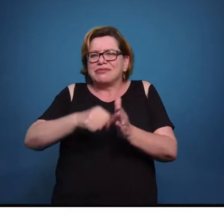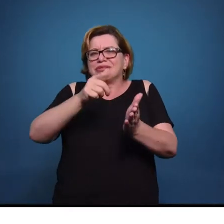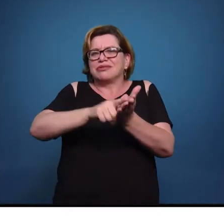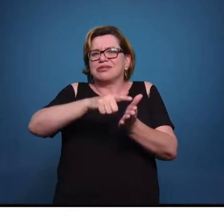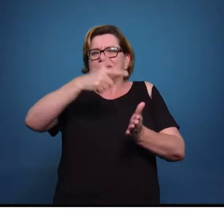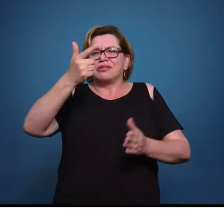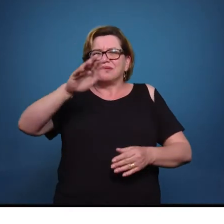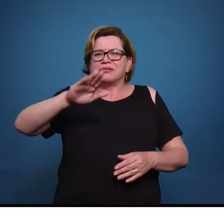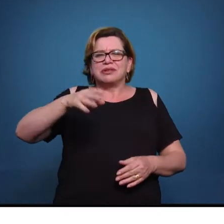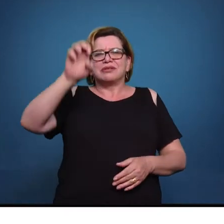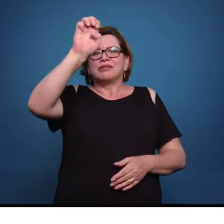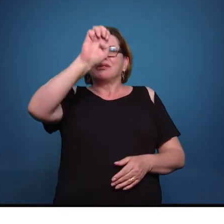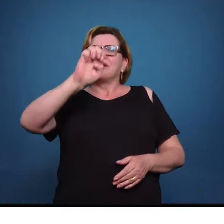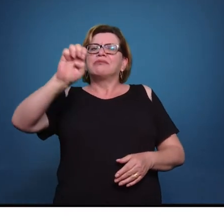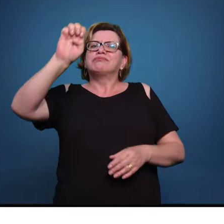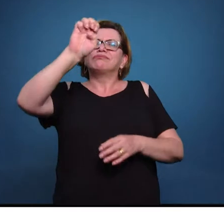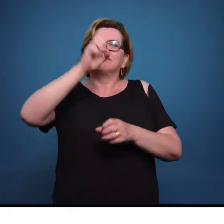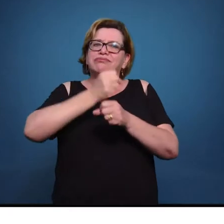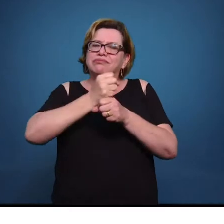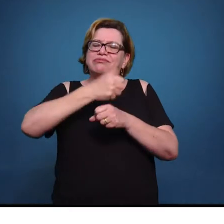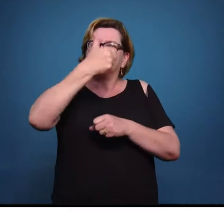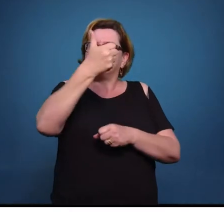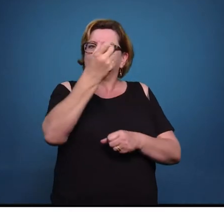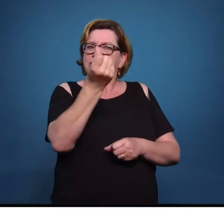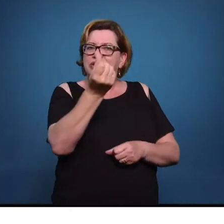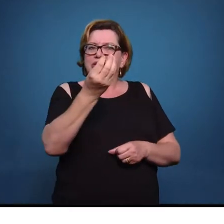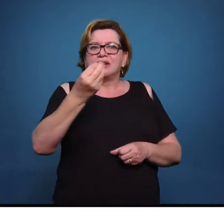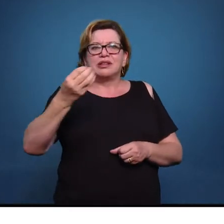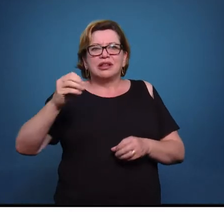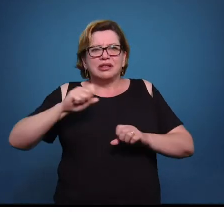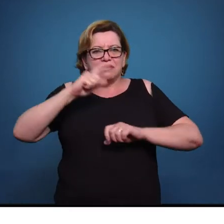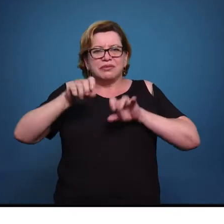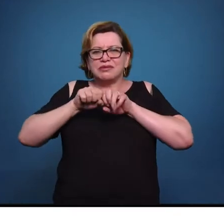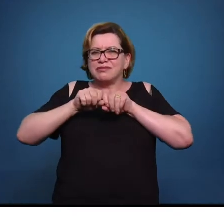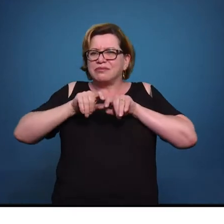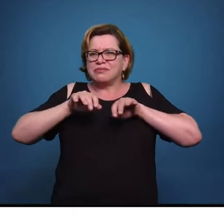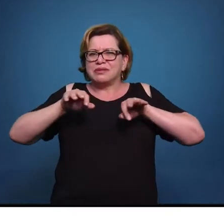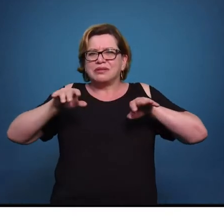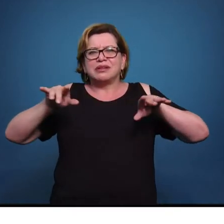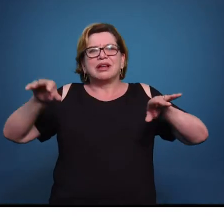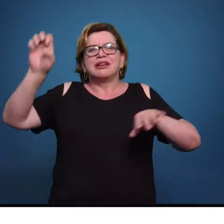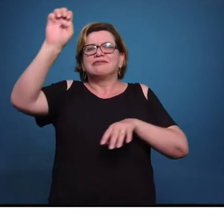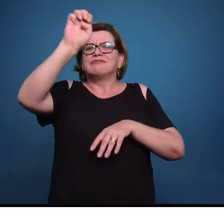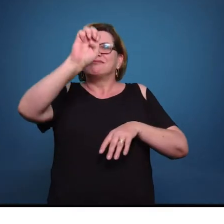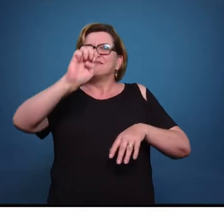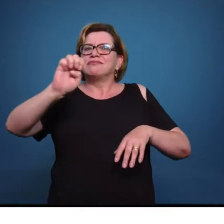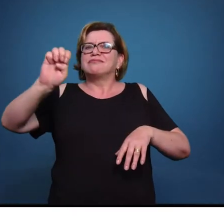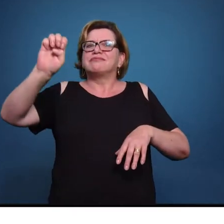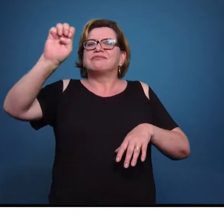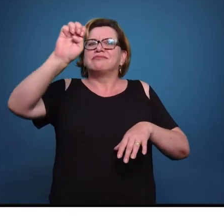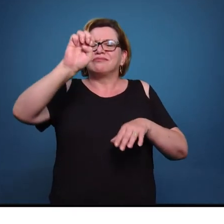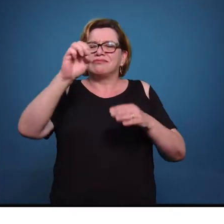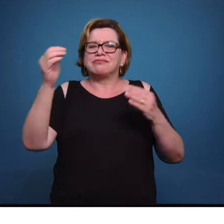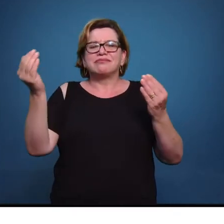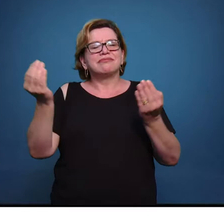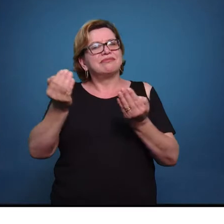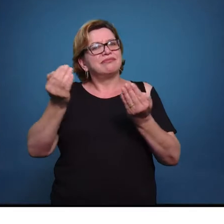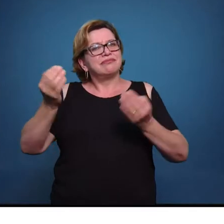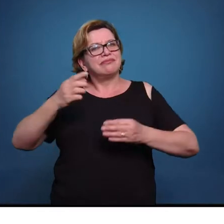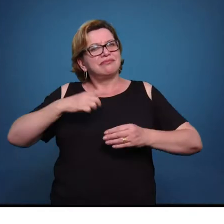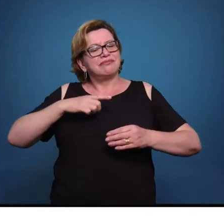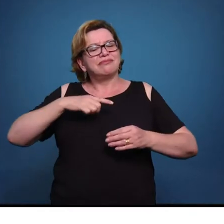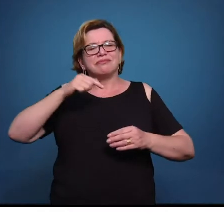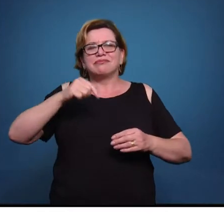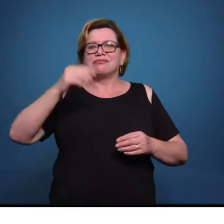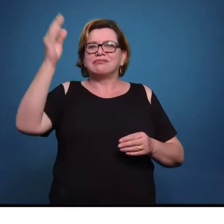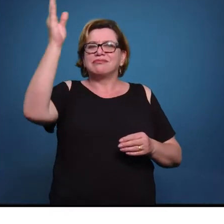1600 na Europa. E aí se disseminaram por todo o continente, se disseminaram pelo chamado Novo Mundo, e aqui estamos no caso do